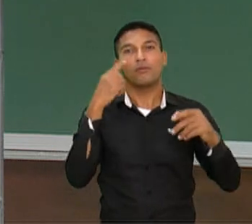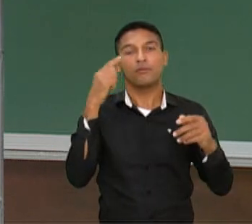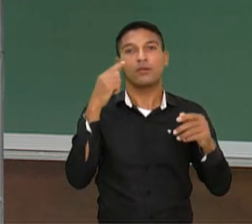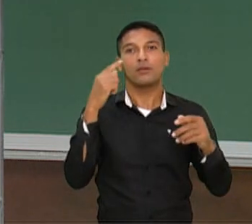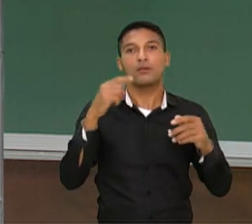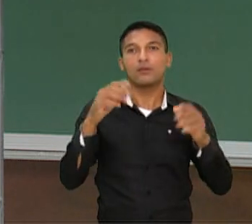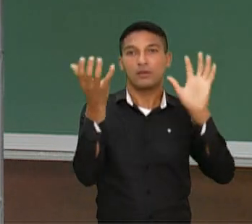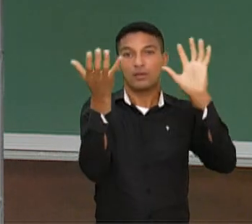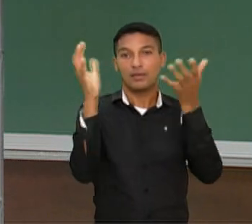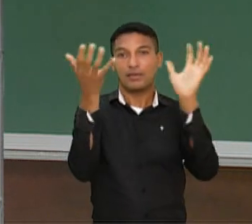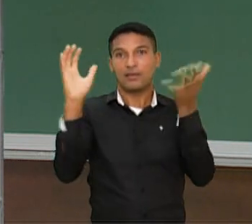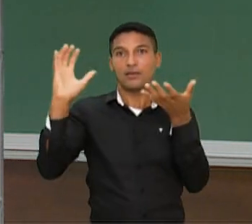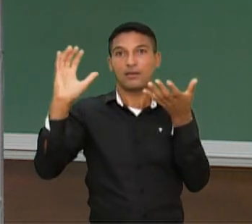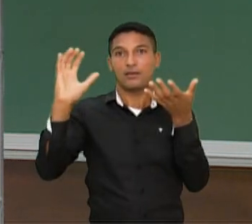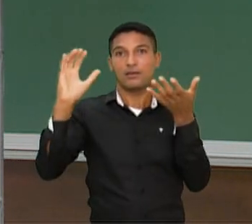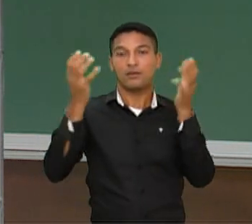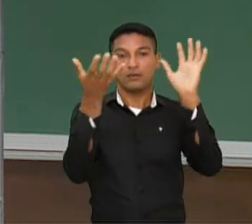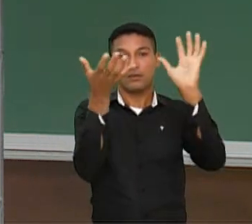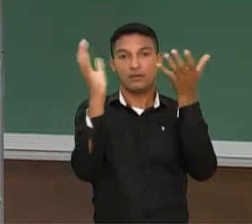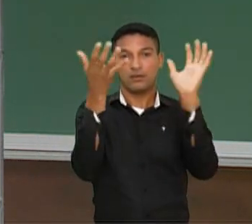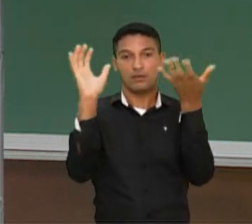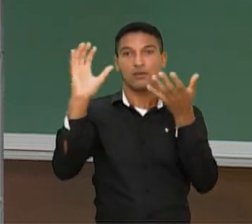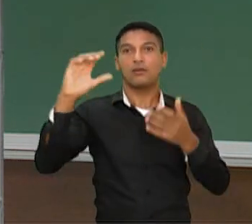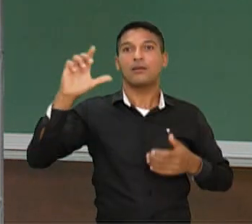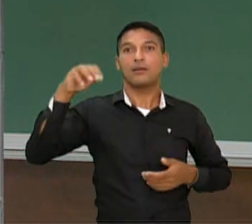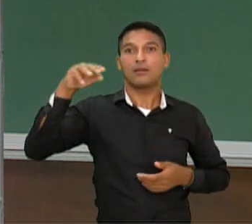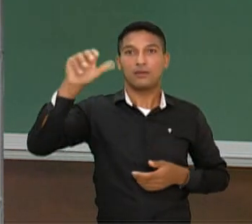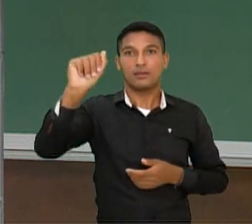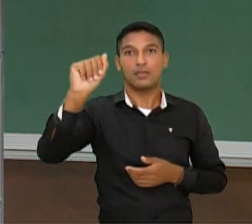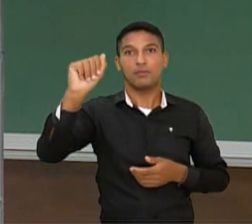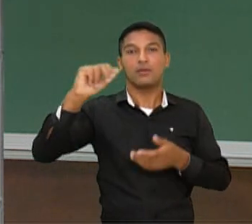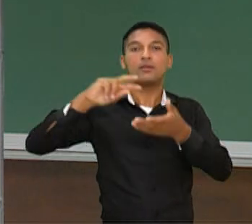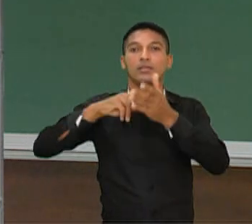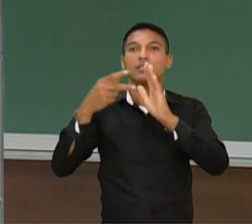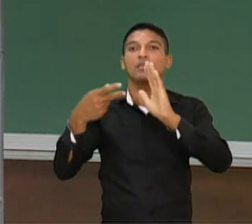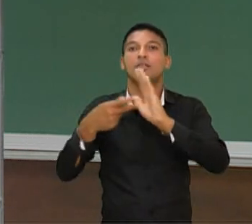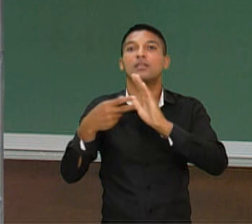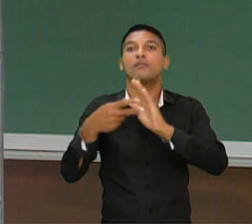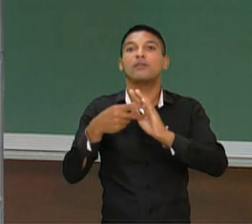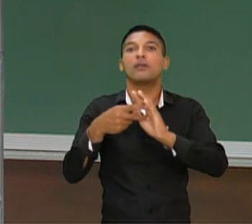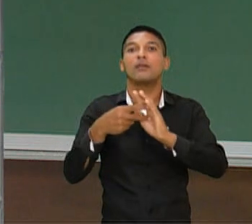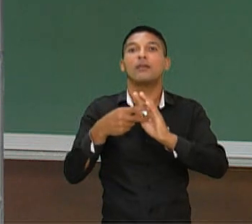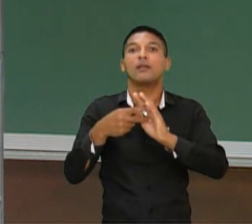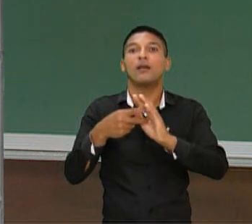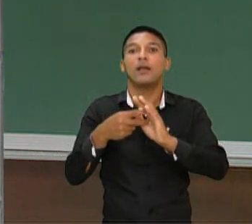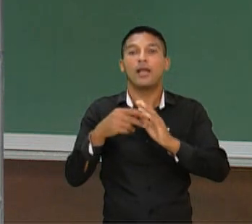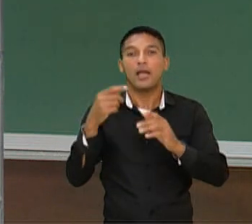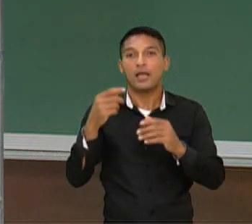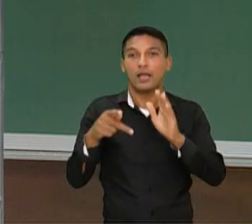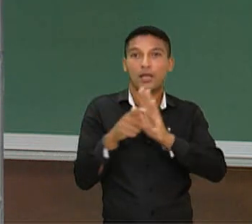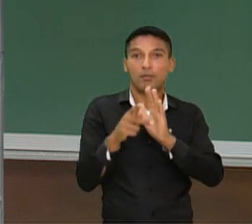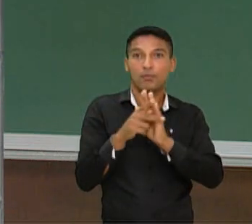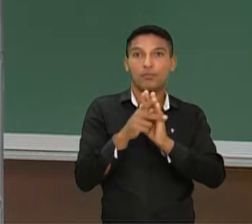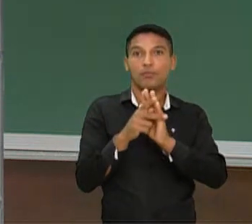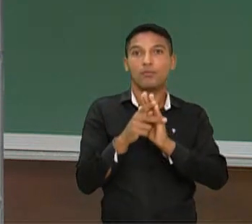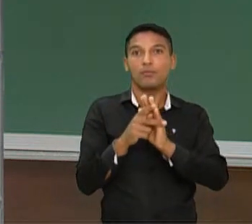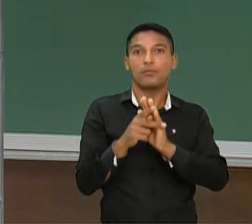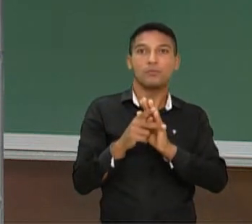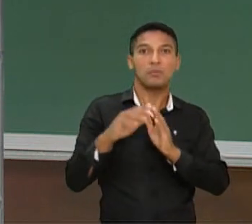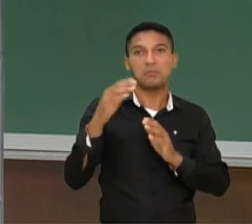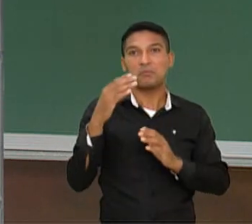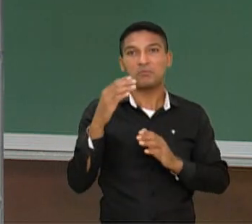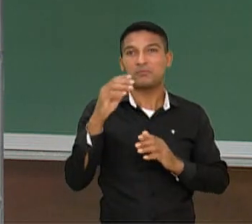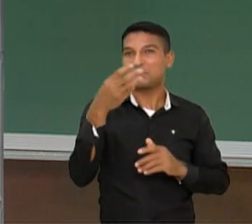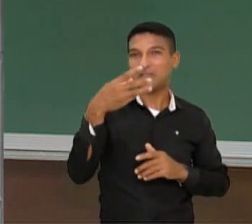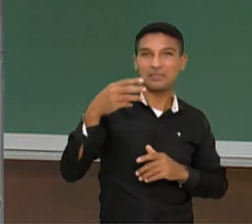tempo. Então, quando eu falo literalmente da previsão meteorológica, estou me referindo ao período curto, normalmente de 3 a 7